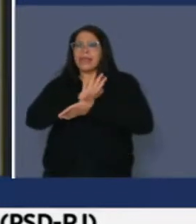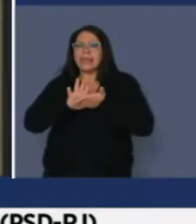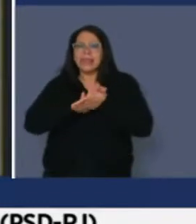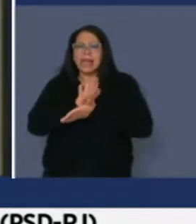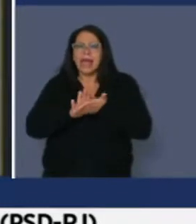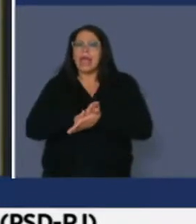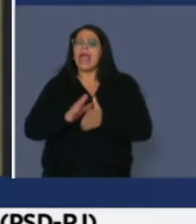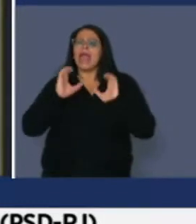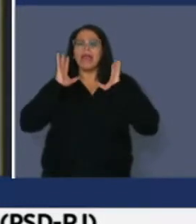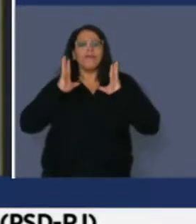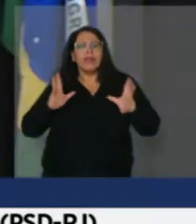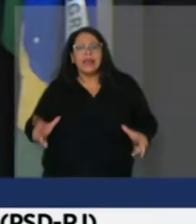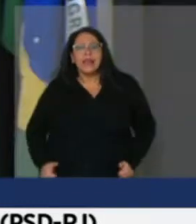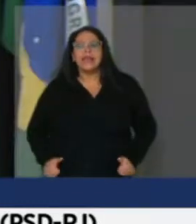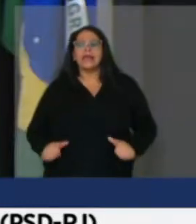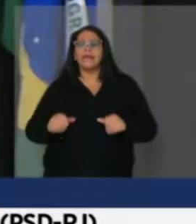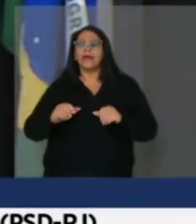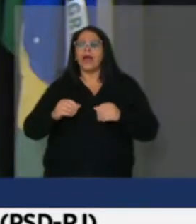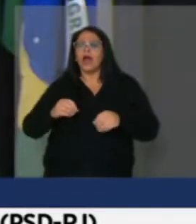sou inocente.